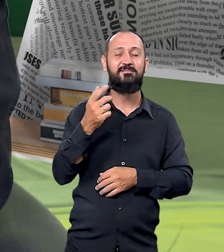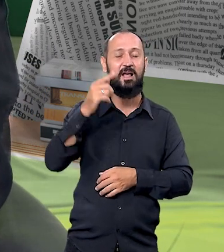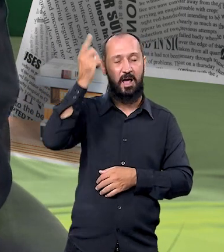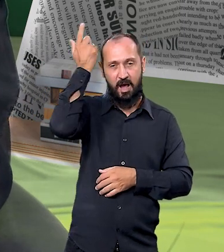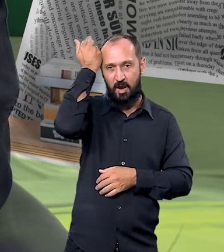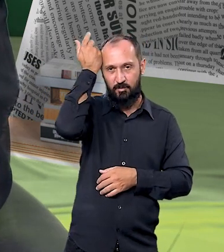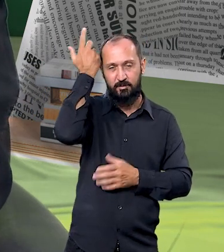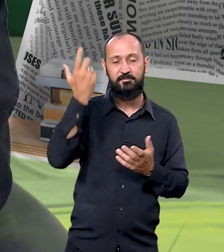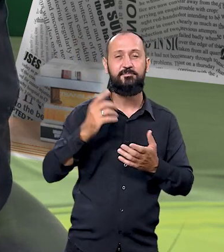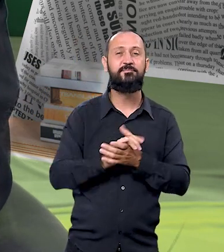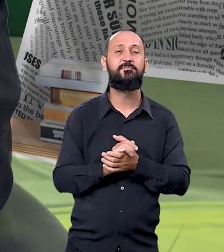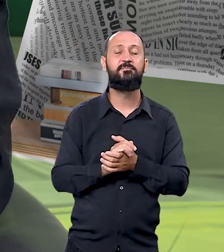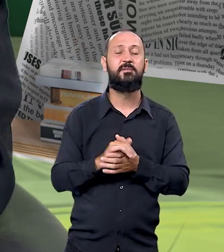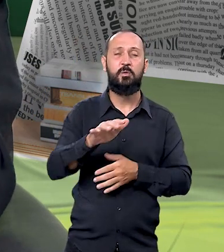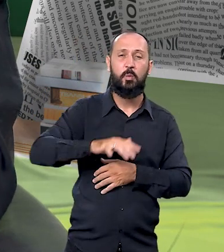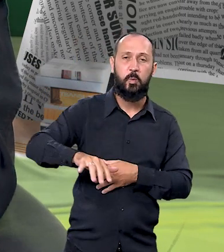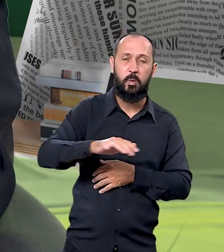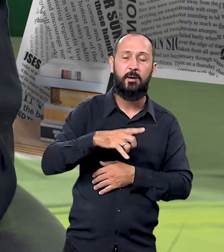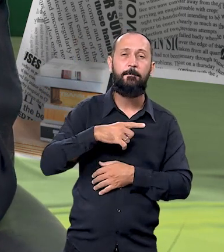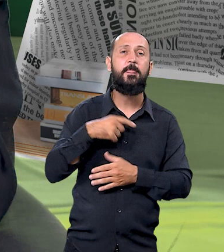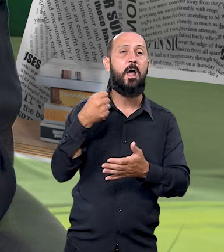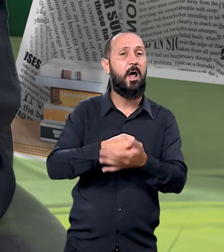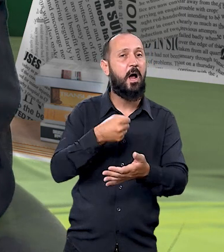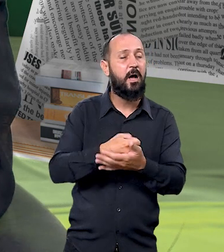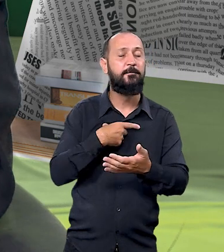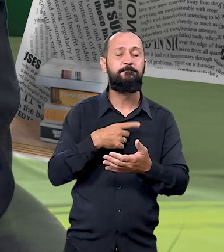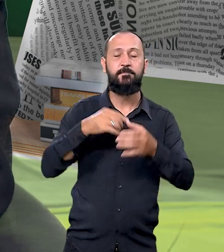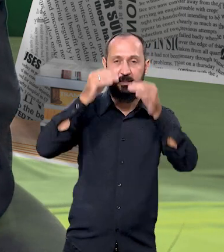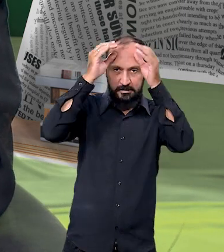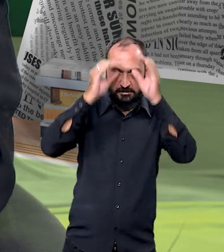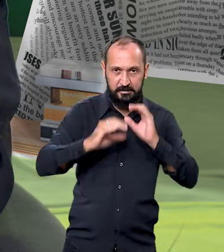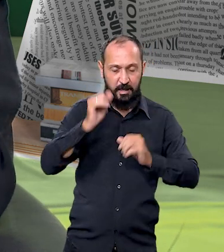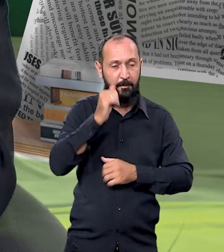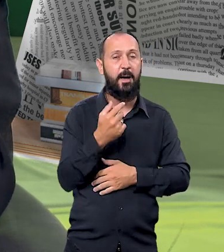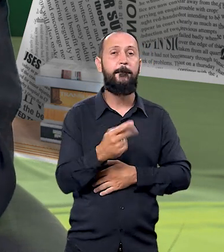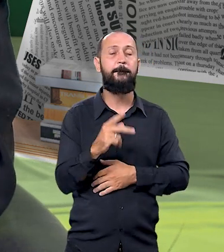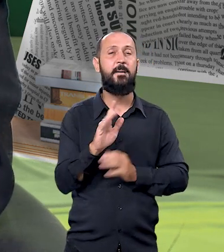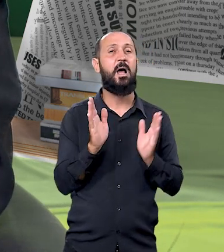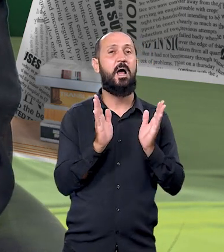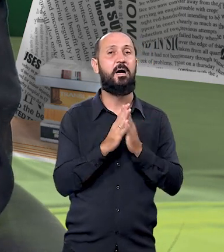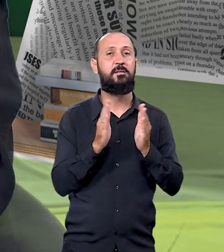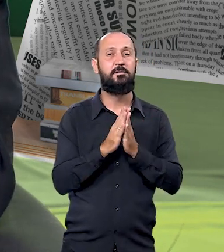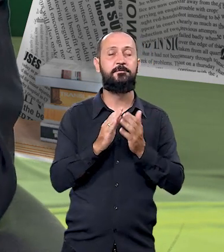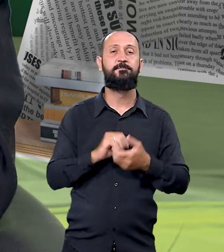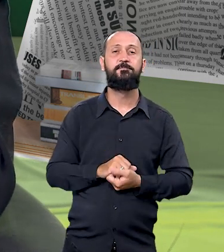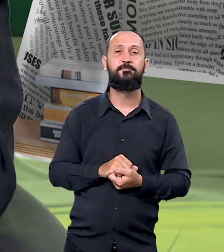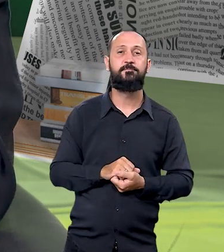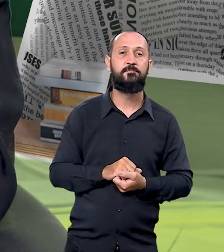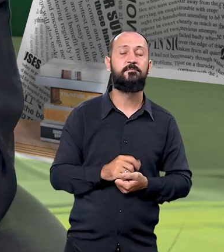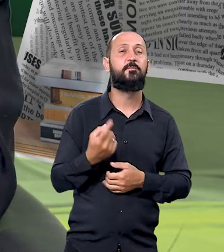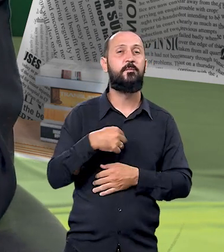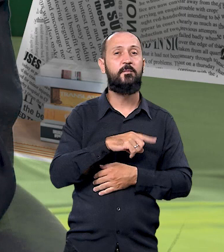tradicional. Então, é garantir a cidadania para essas mulheres, a Casa da Mulher Brasileira ali. Cabe a nós estimular